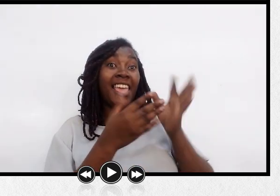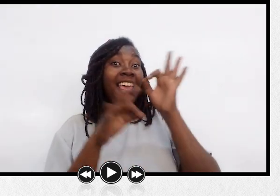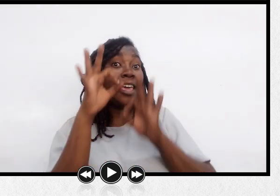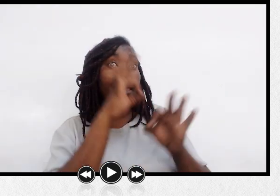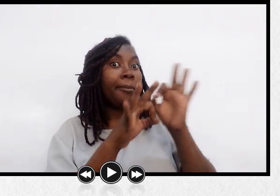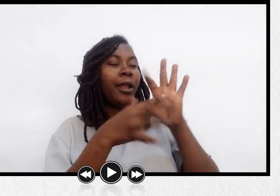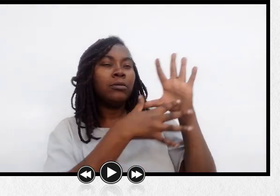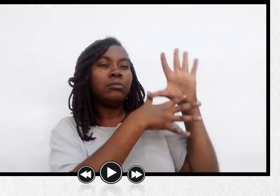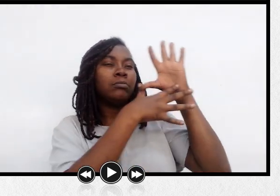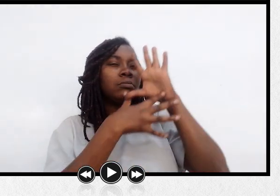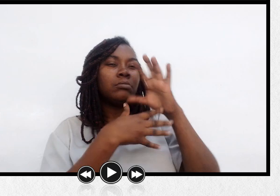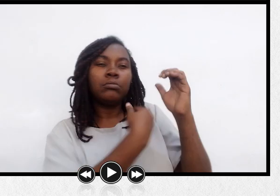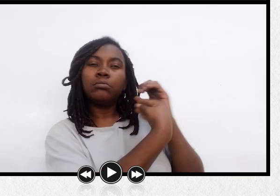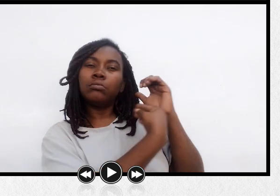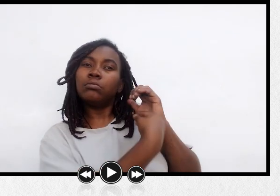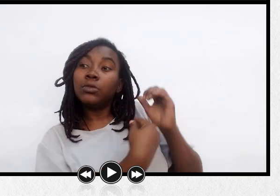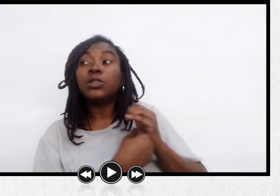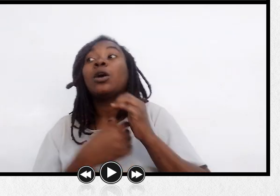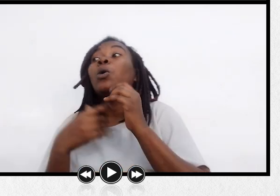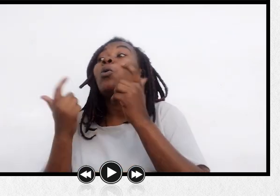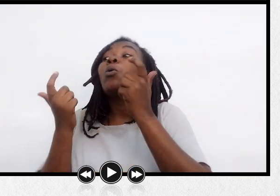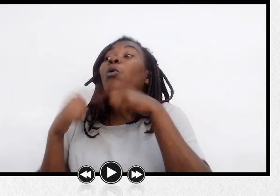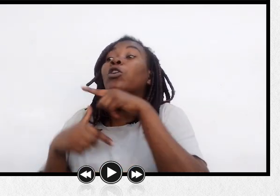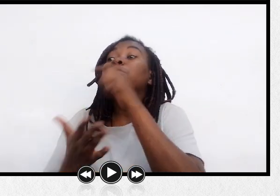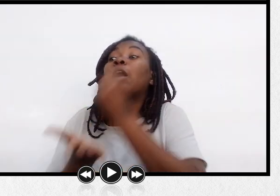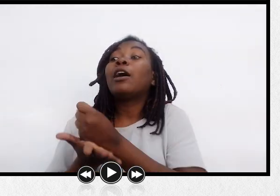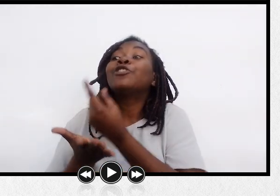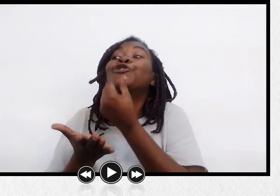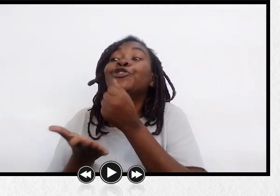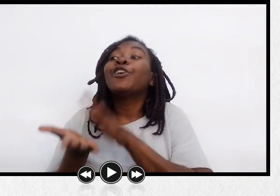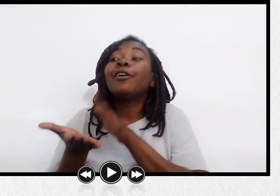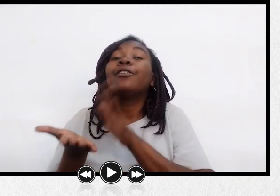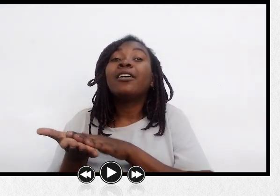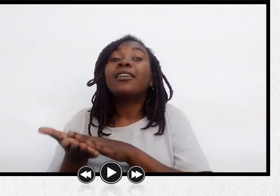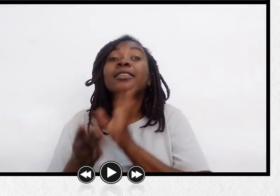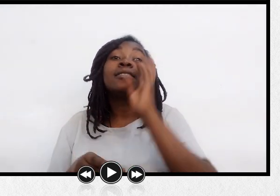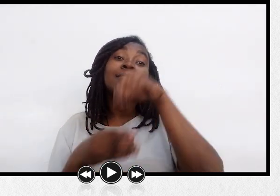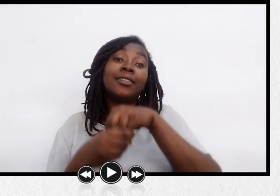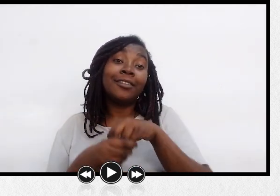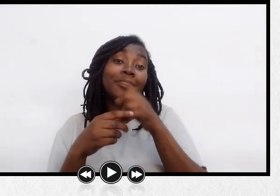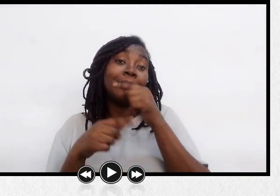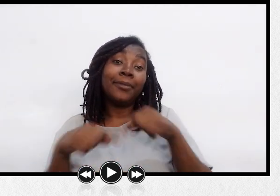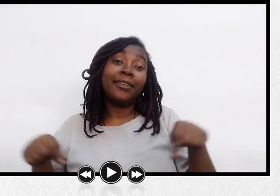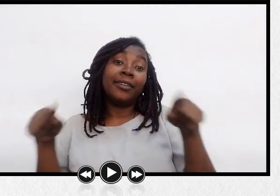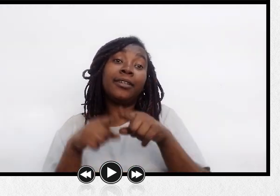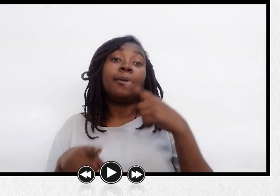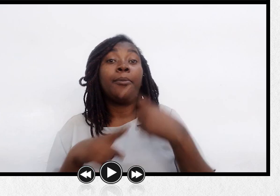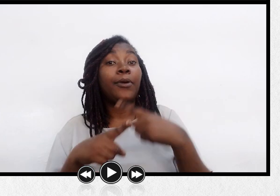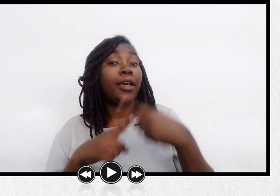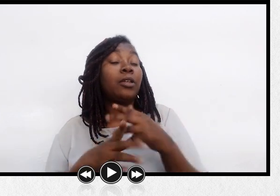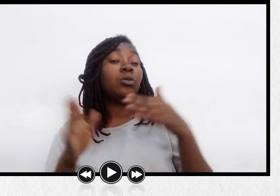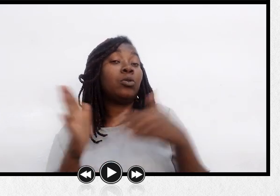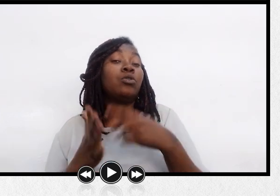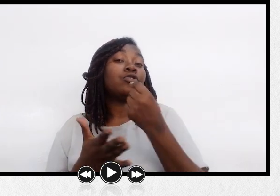para você dizer aonde que você vai carimbar esse dinheiro da cobrança dentro da bacia. Por quê? Todo o